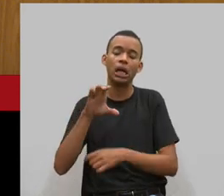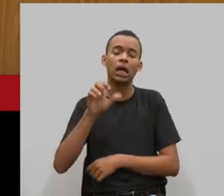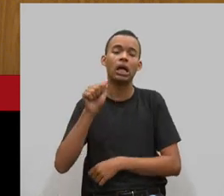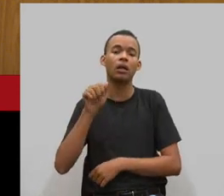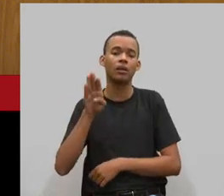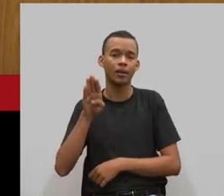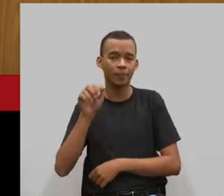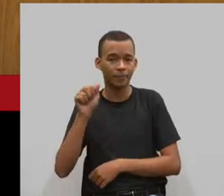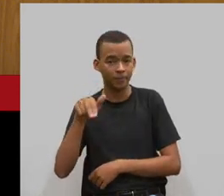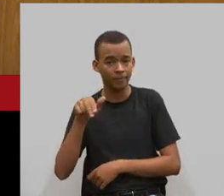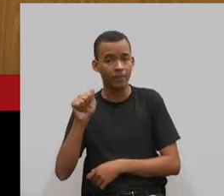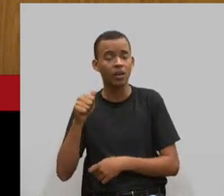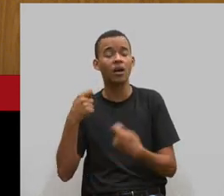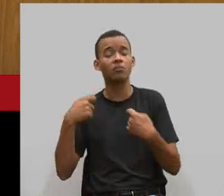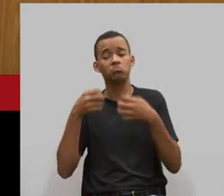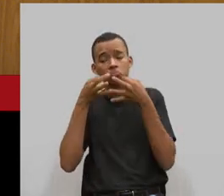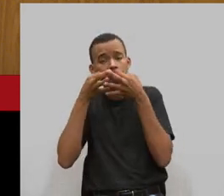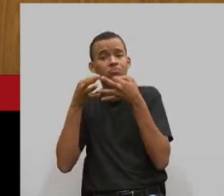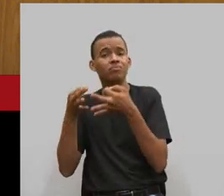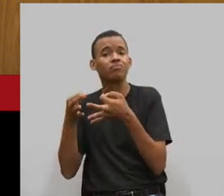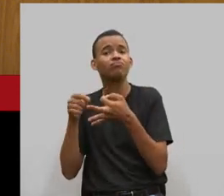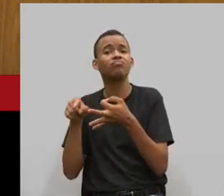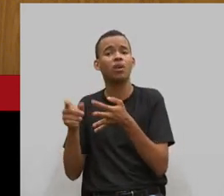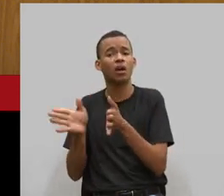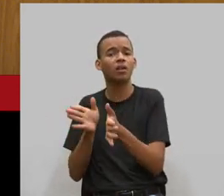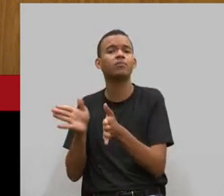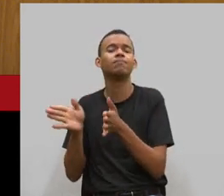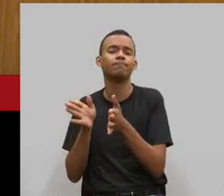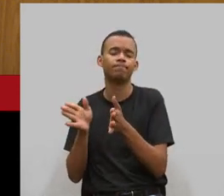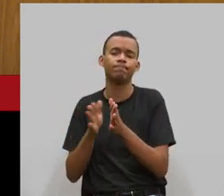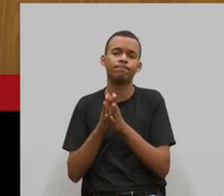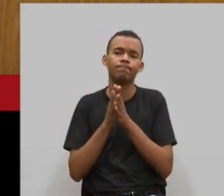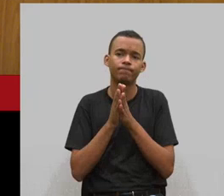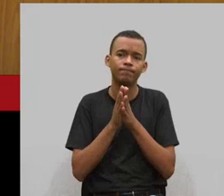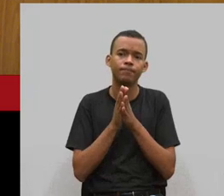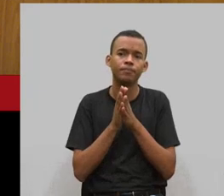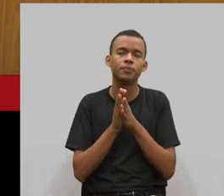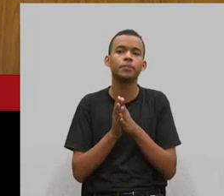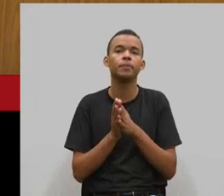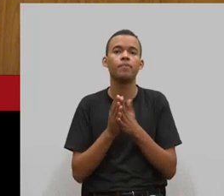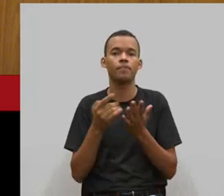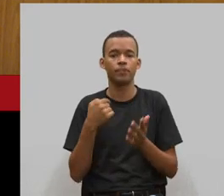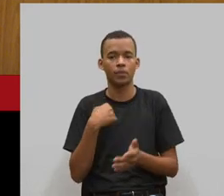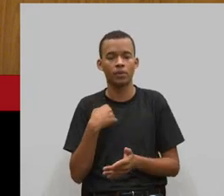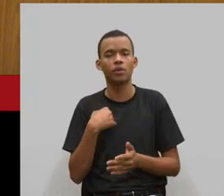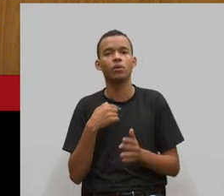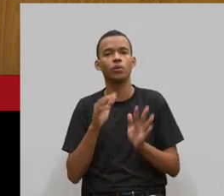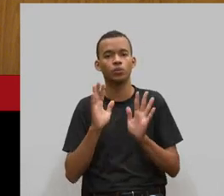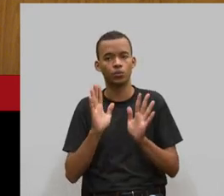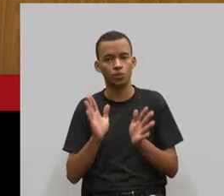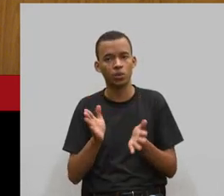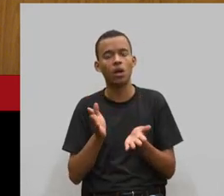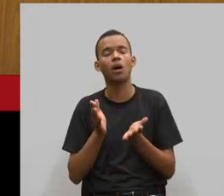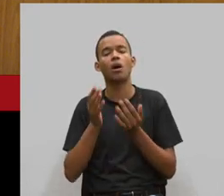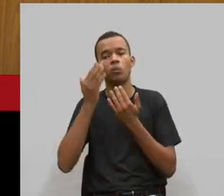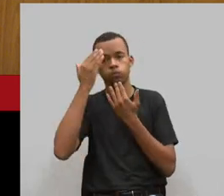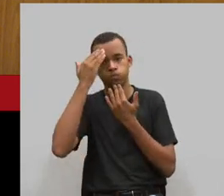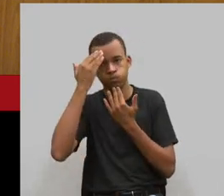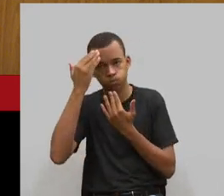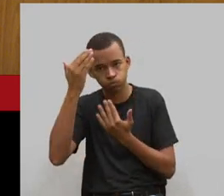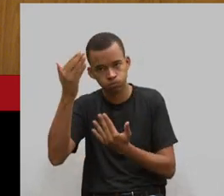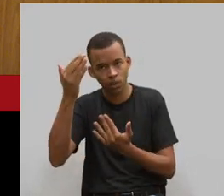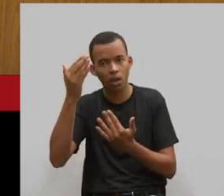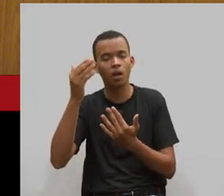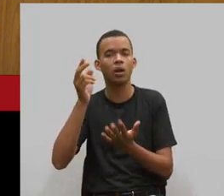pessoas olhando por nós lá eh desde já como no começo da minha palavra Eu agradeci quero continuar